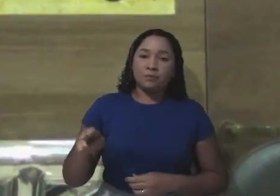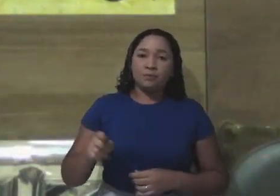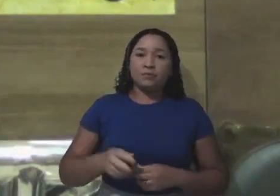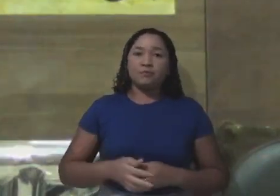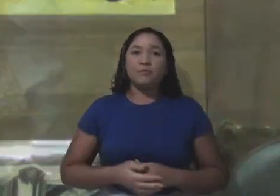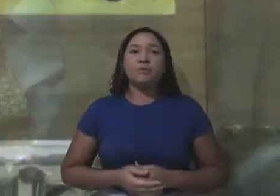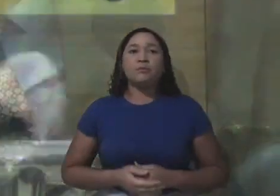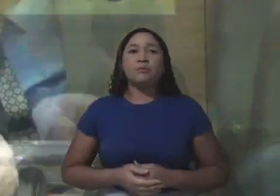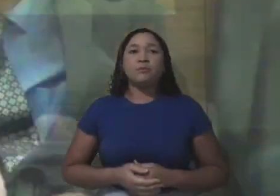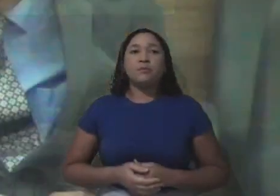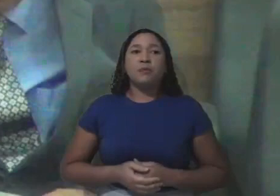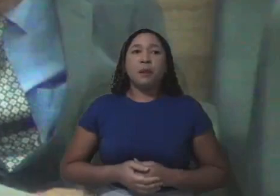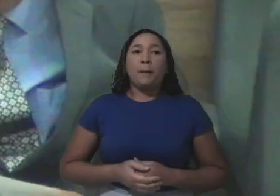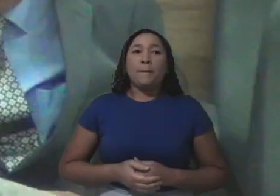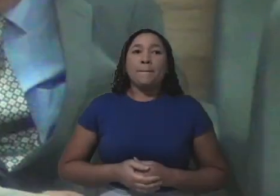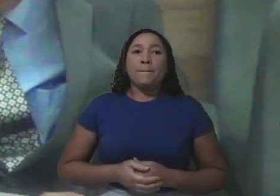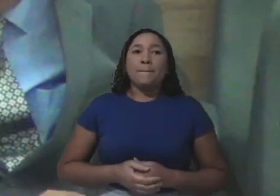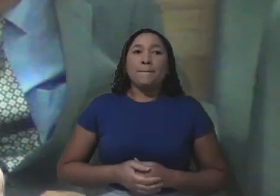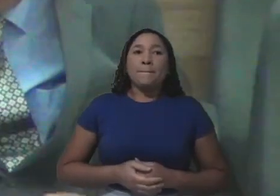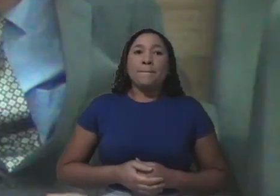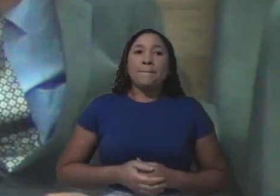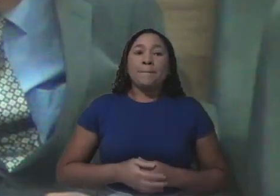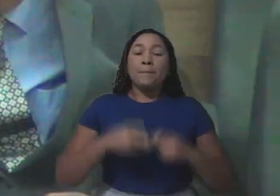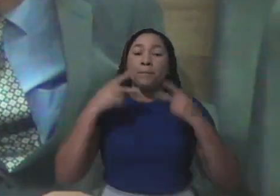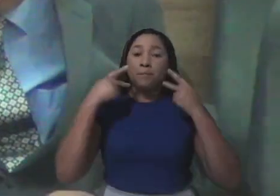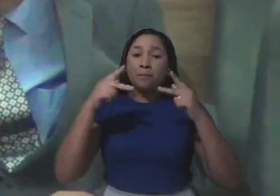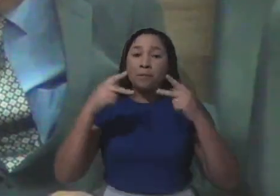especificamente para tratar sobre esse assunto. Por quê?